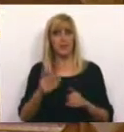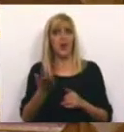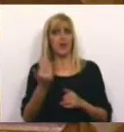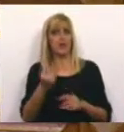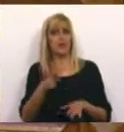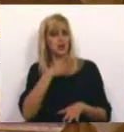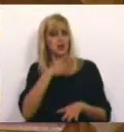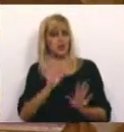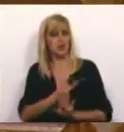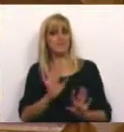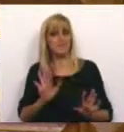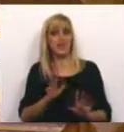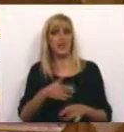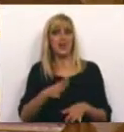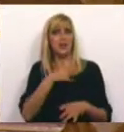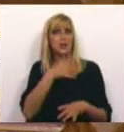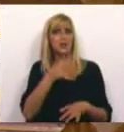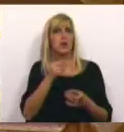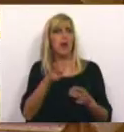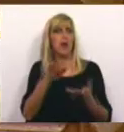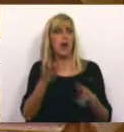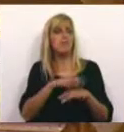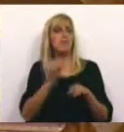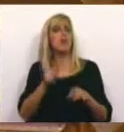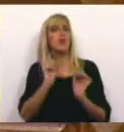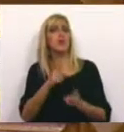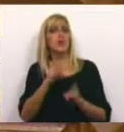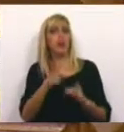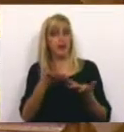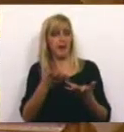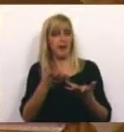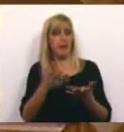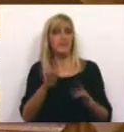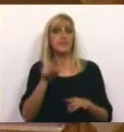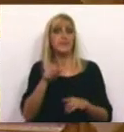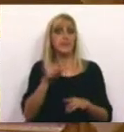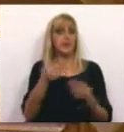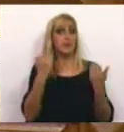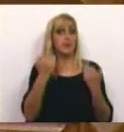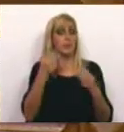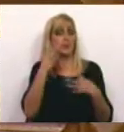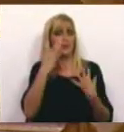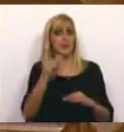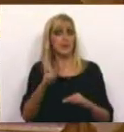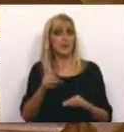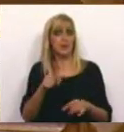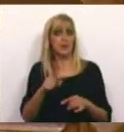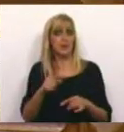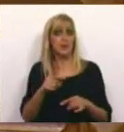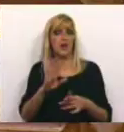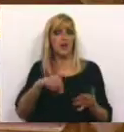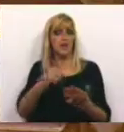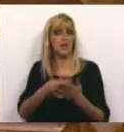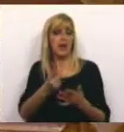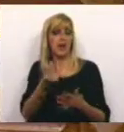que justificada. E a justificação decorre de um facto, de um dado muito simples. Afinal, a devolução de rendimentos